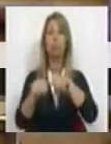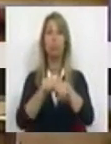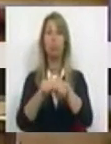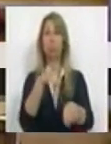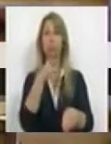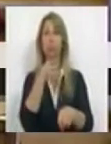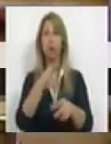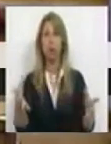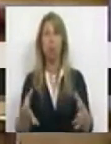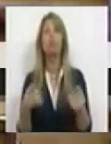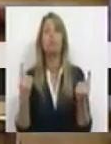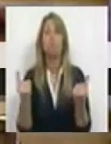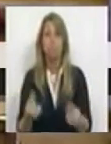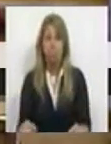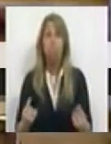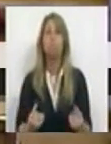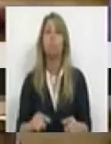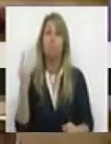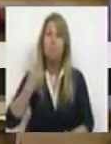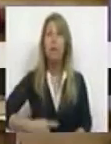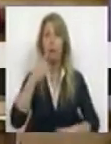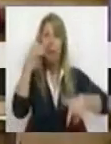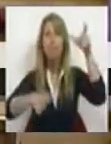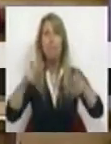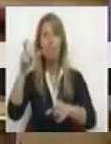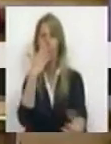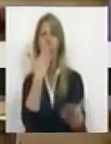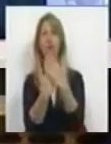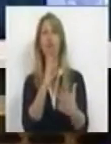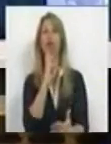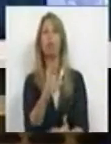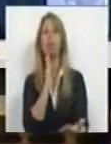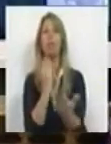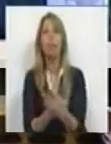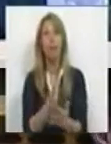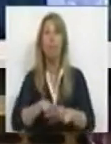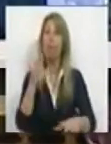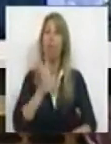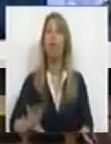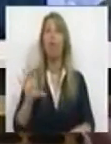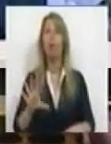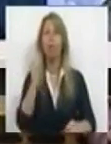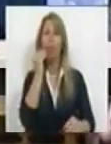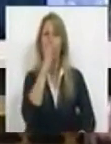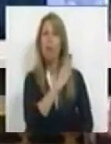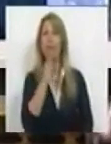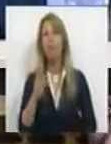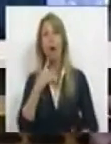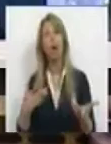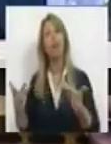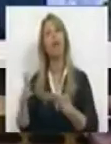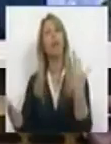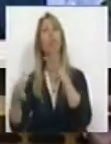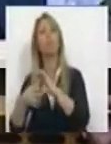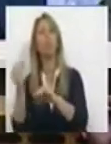que têm que responder perante a cidadania pela sua conduta e pela forma como se relacionam com os privilégios